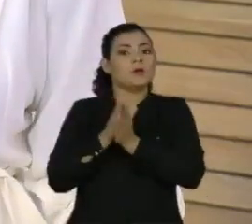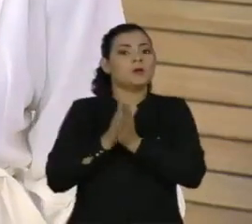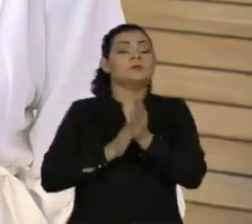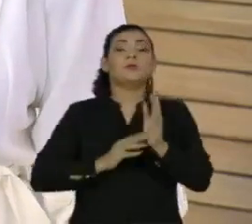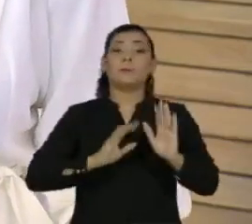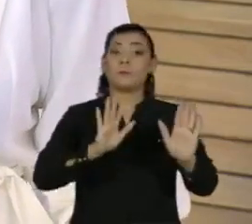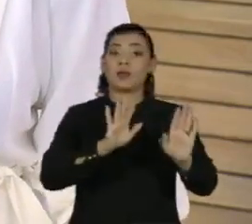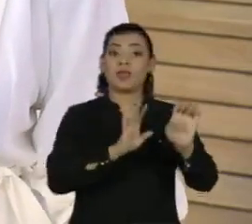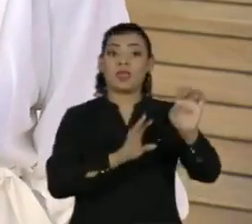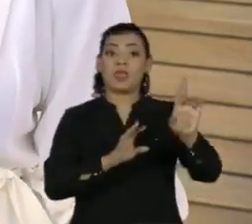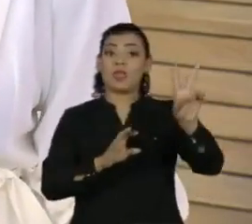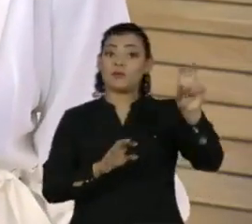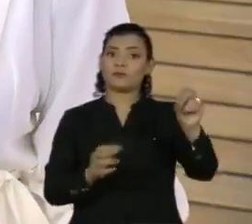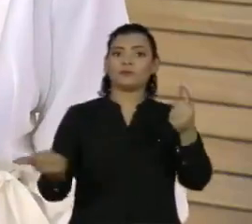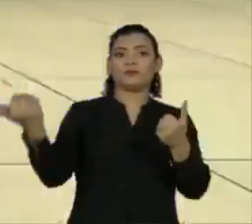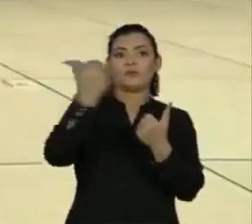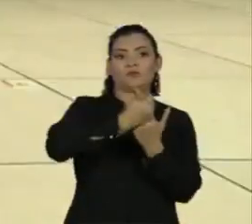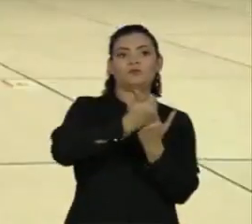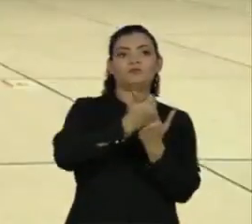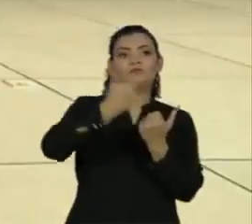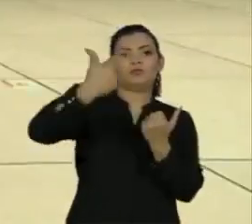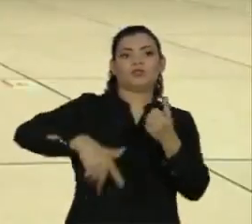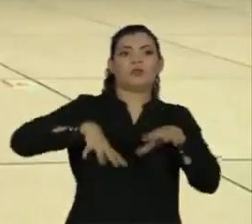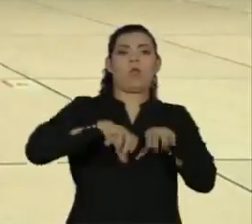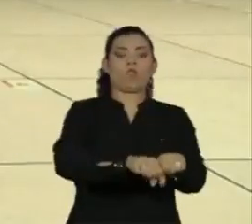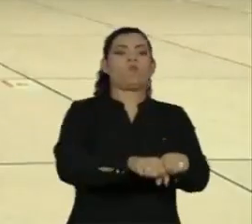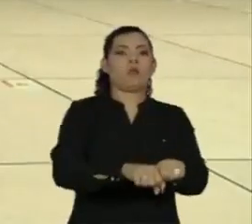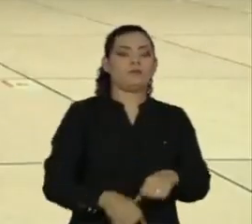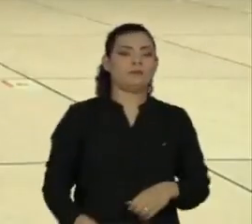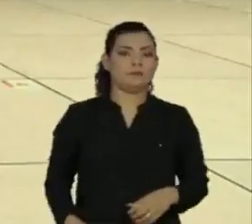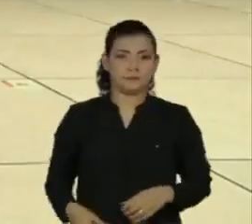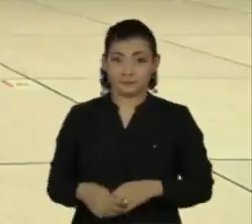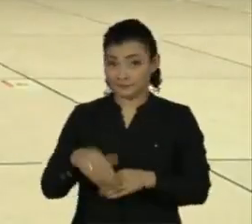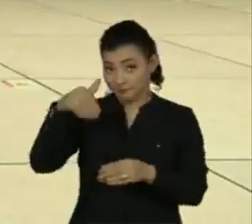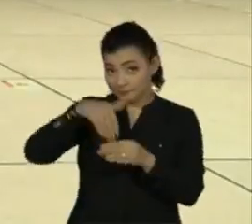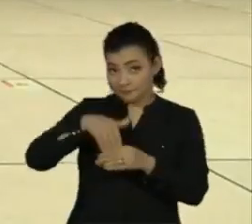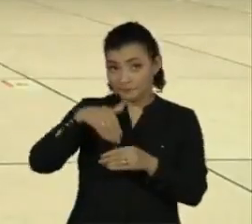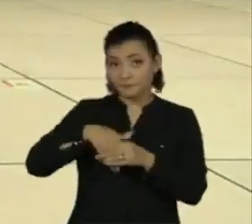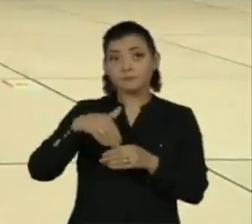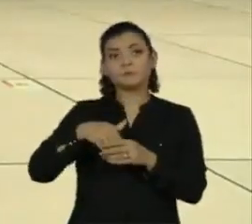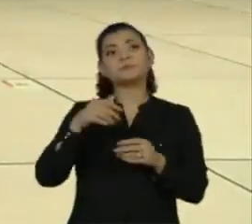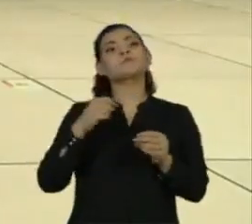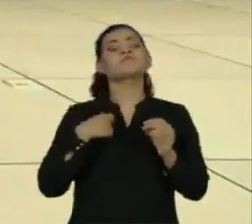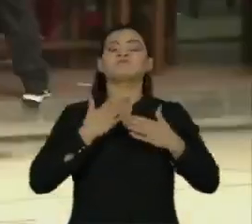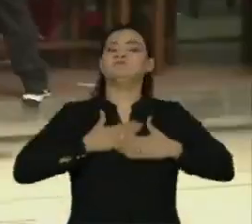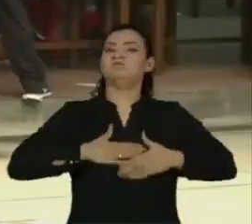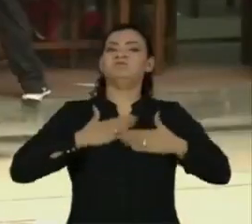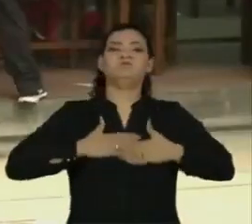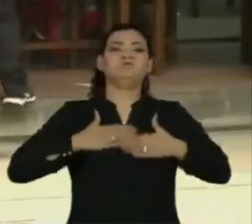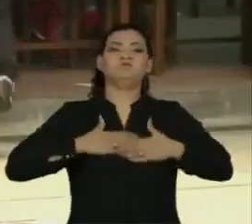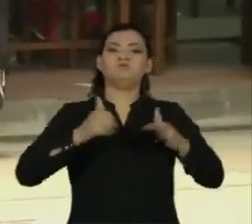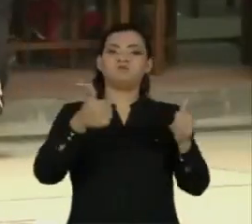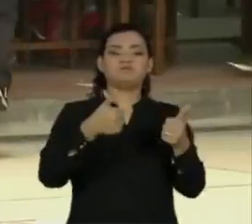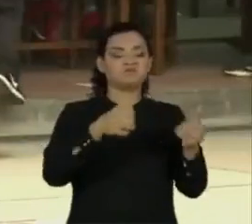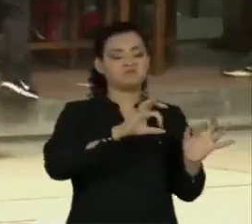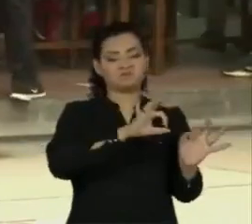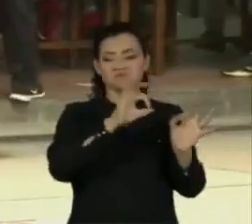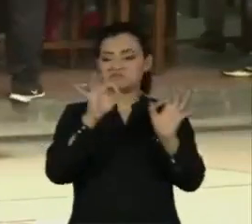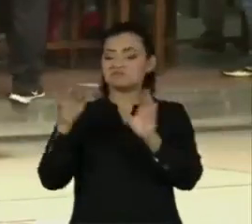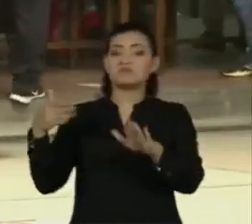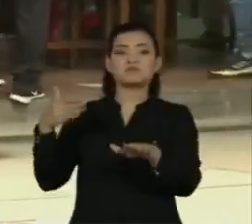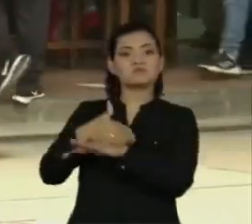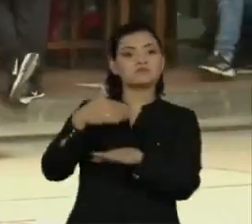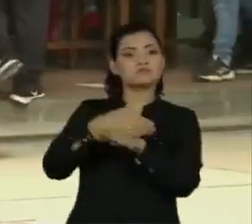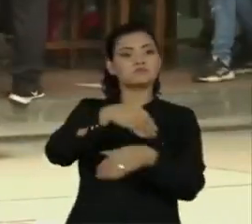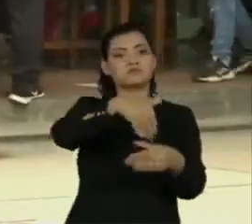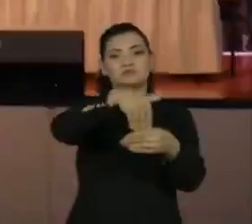ex-presidente Evo Morales de volta ao poder. A votação correu sem incidentes e com grande